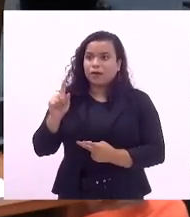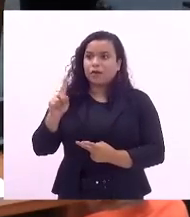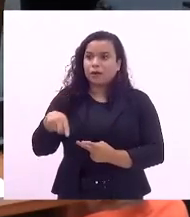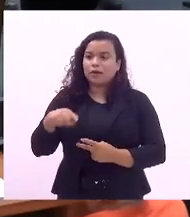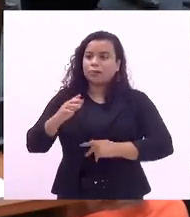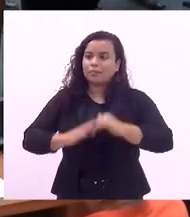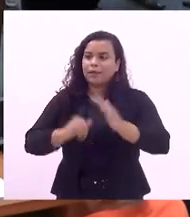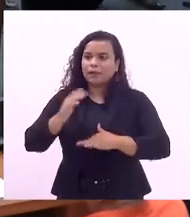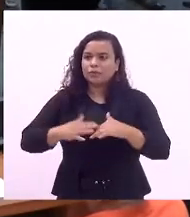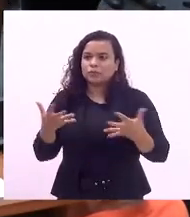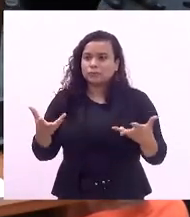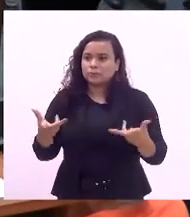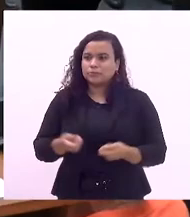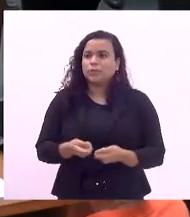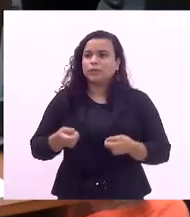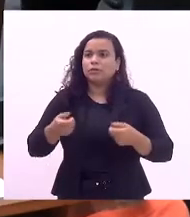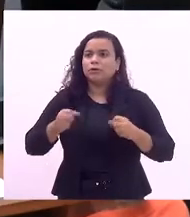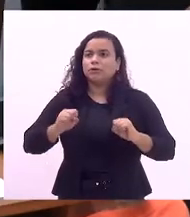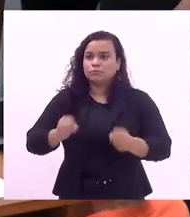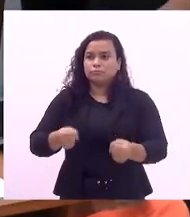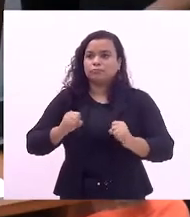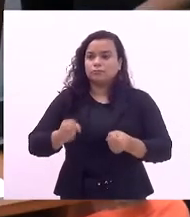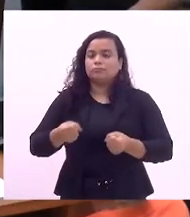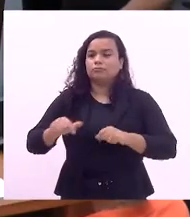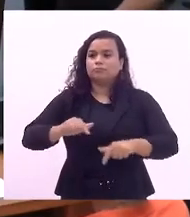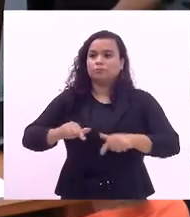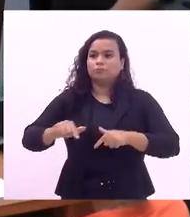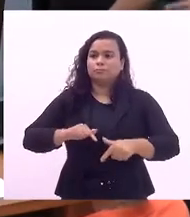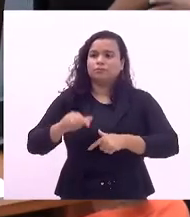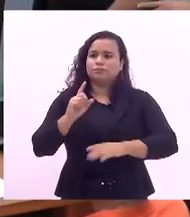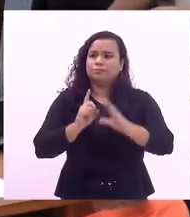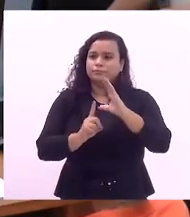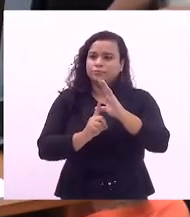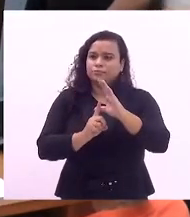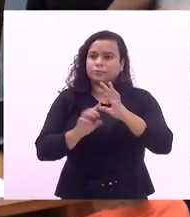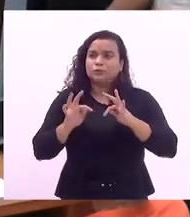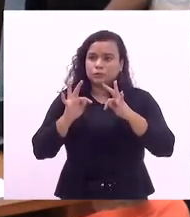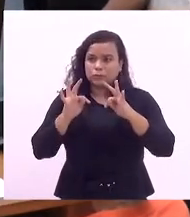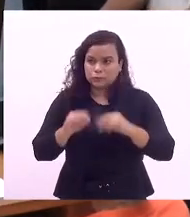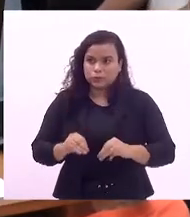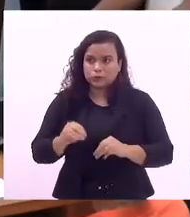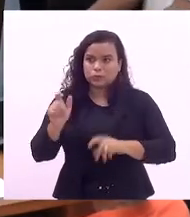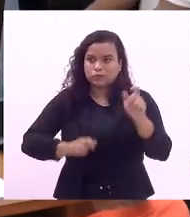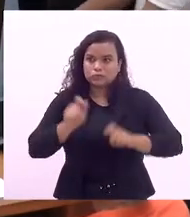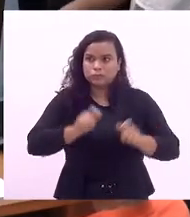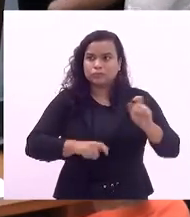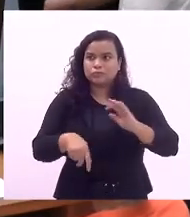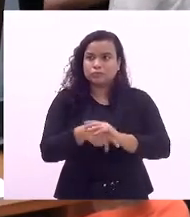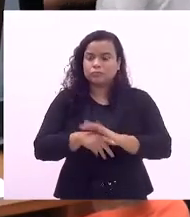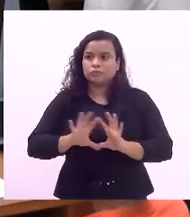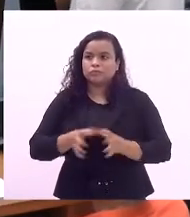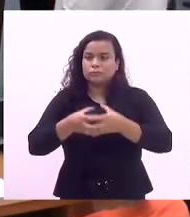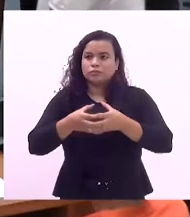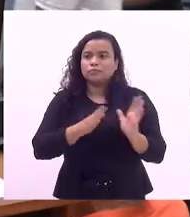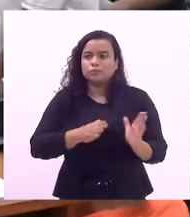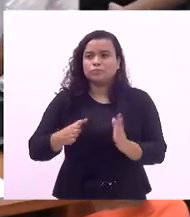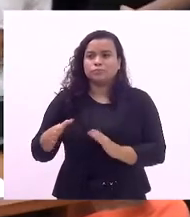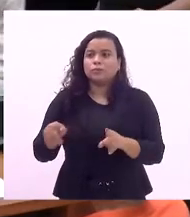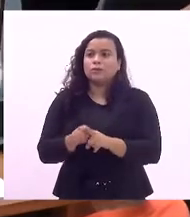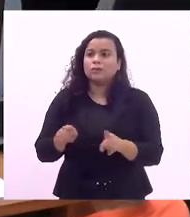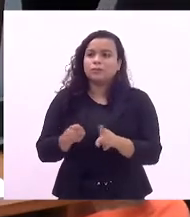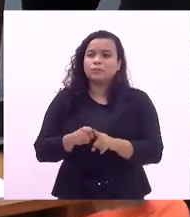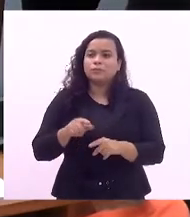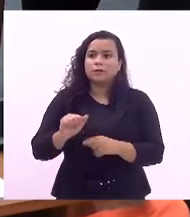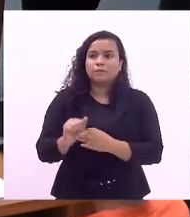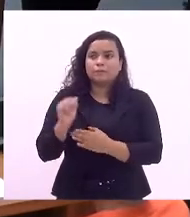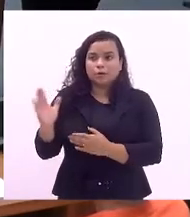prática exemplar do exercício da Capelania por todas e todos os capelães da ordem e também dos